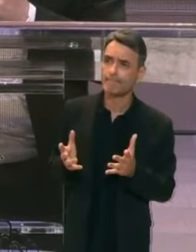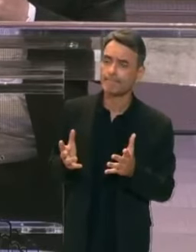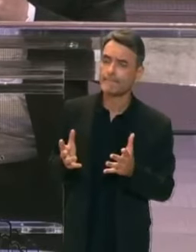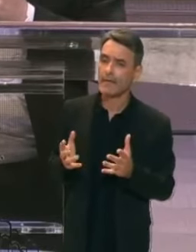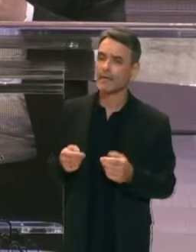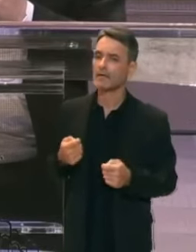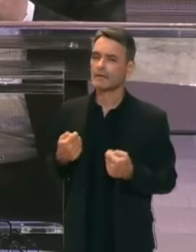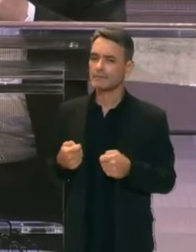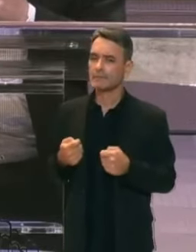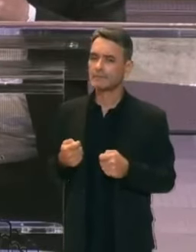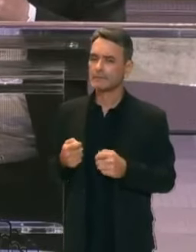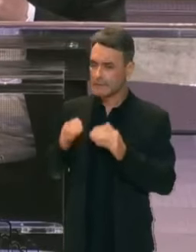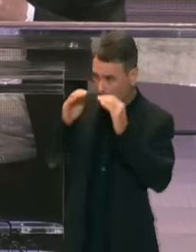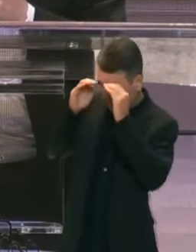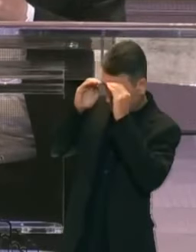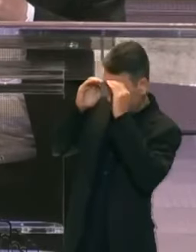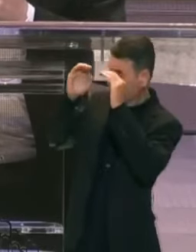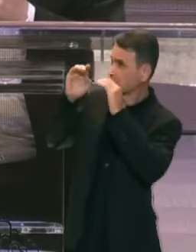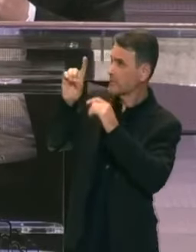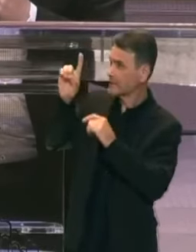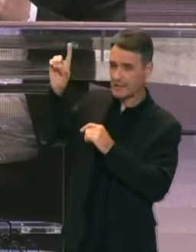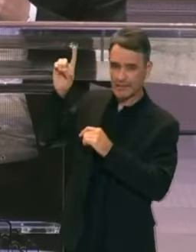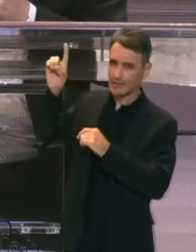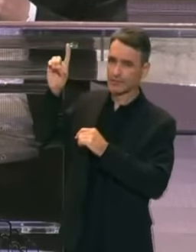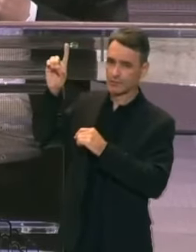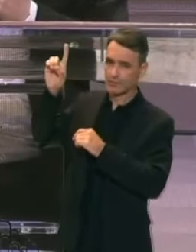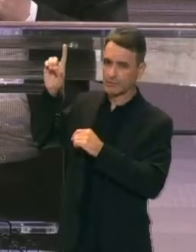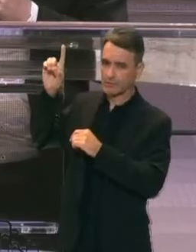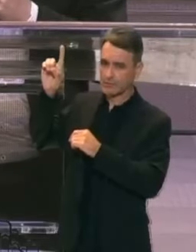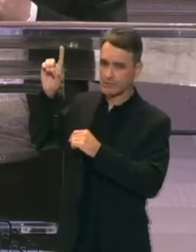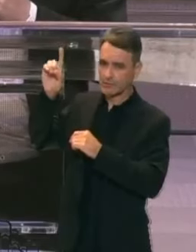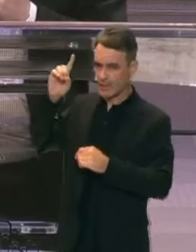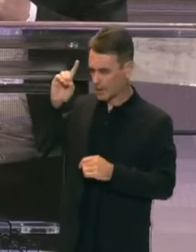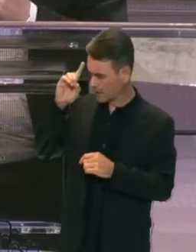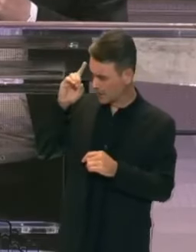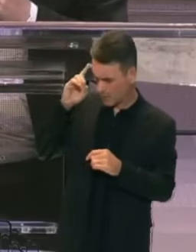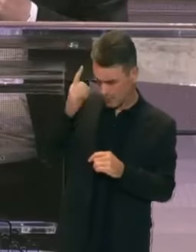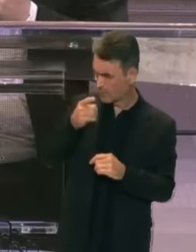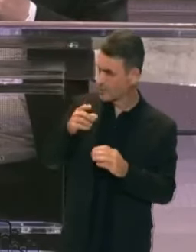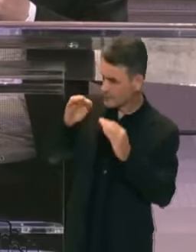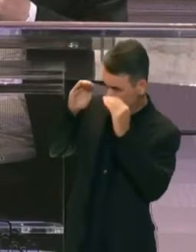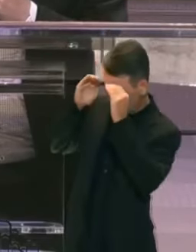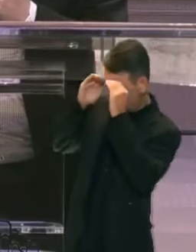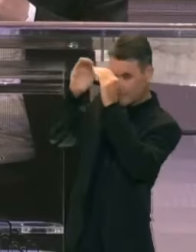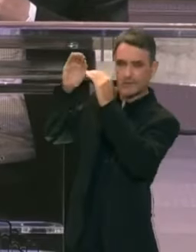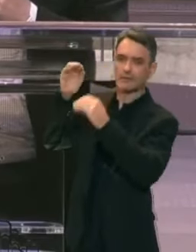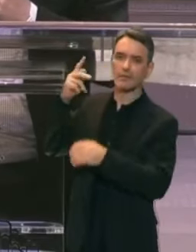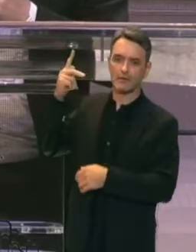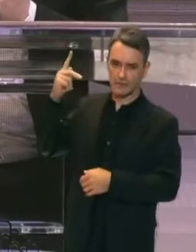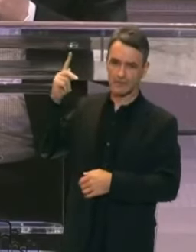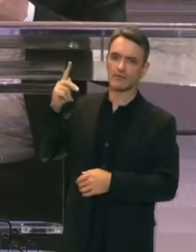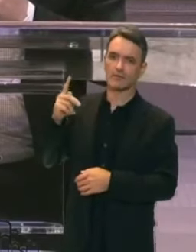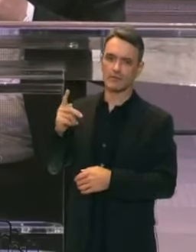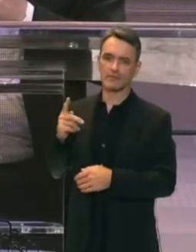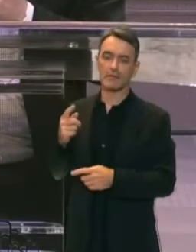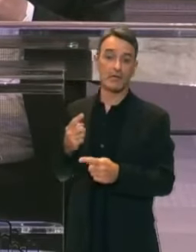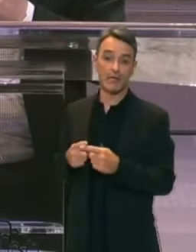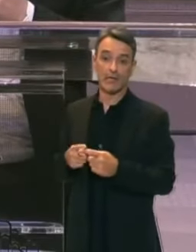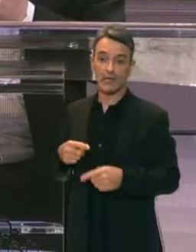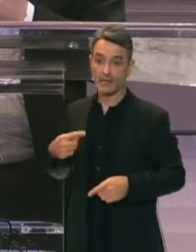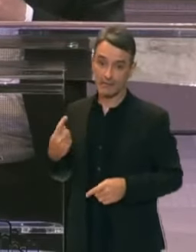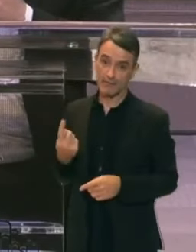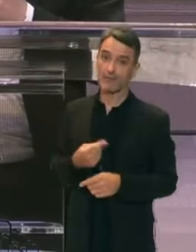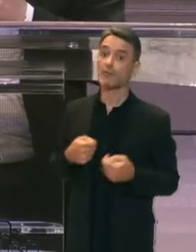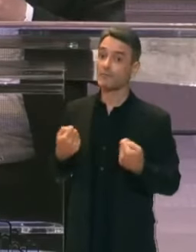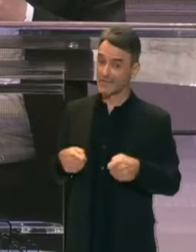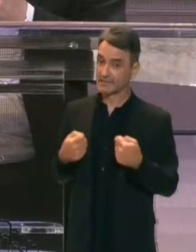tema a Deus e guarde os seus mandamentos, porque isso é o dever de cada pessoa, porque Deus há